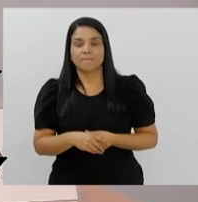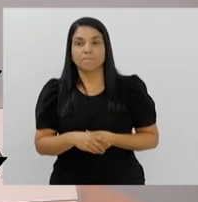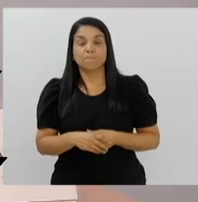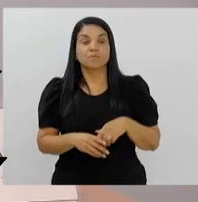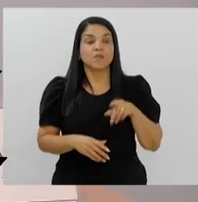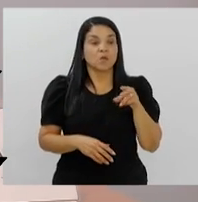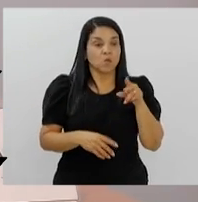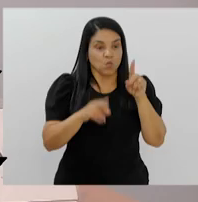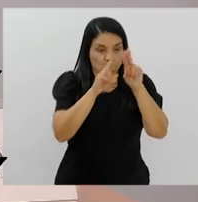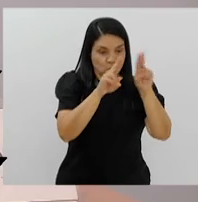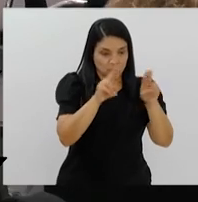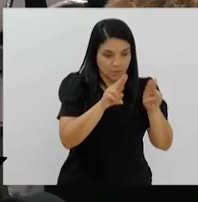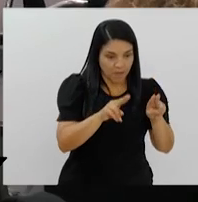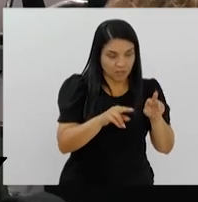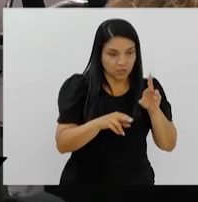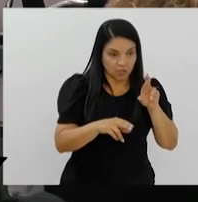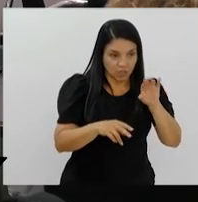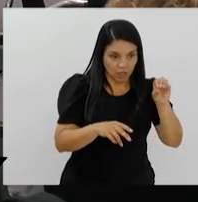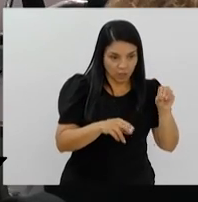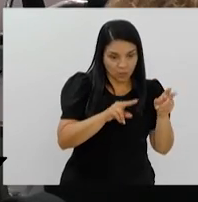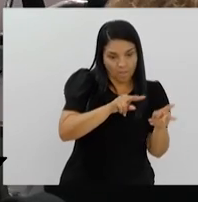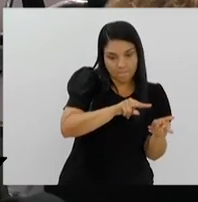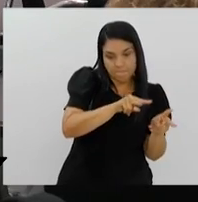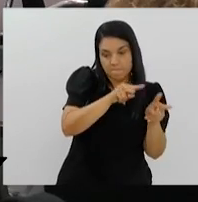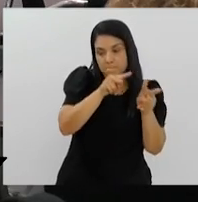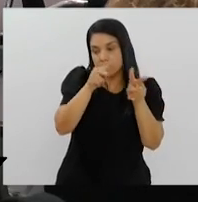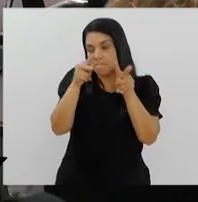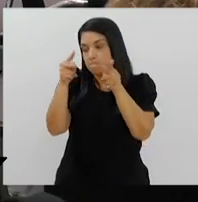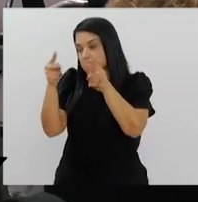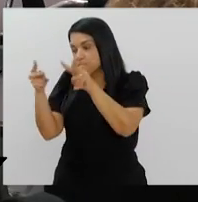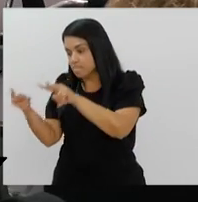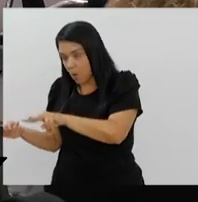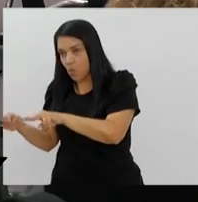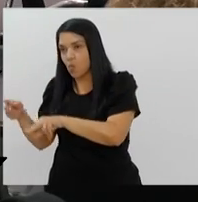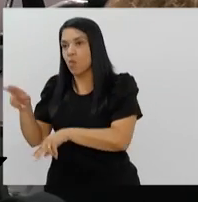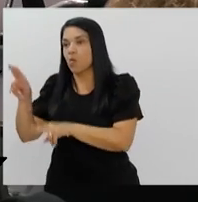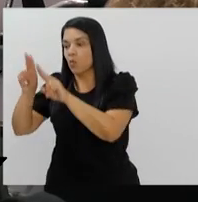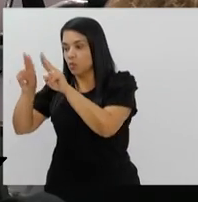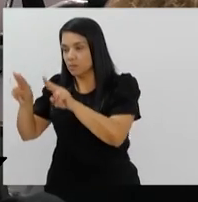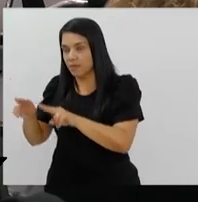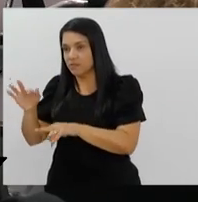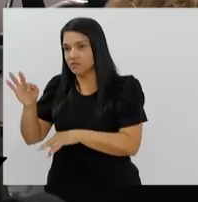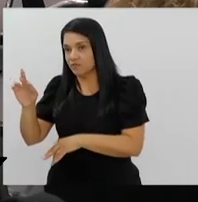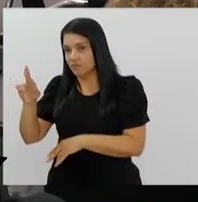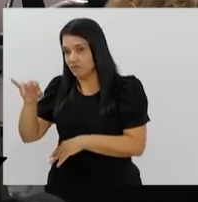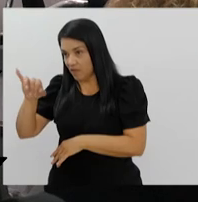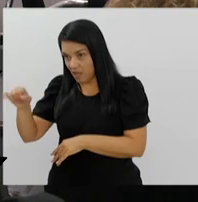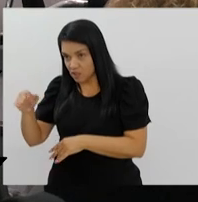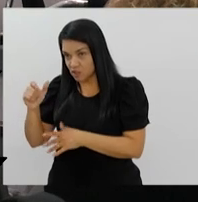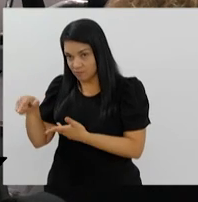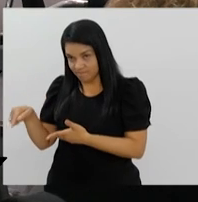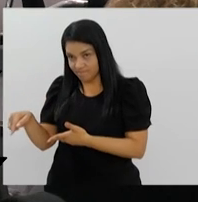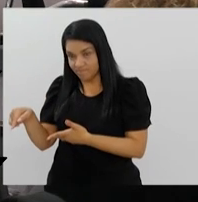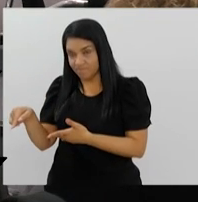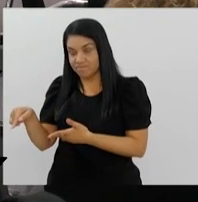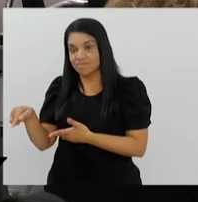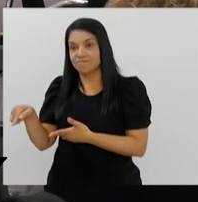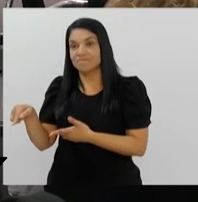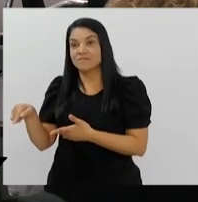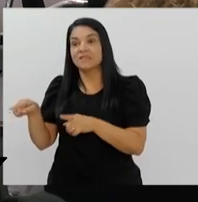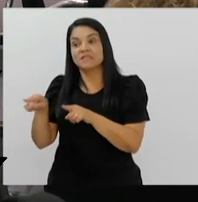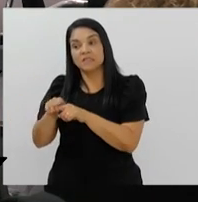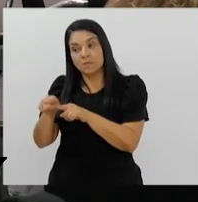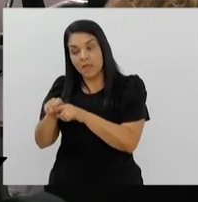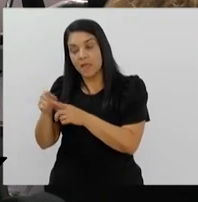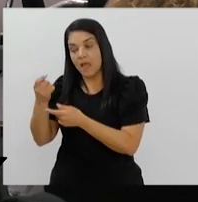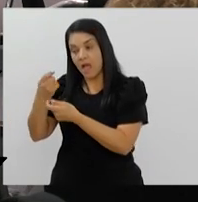Unimed Rio Rio foi comprada pelo Unimed ferge tá bom E aí a Unimed ferge também